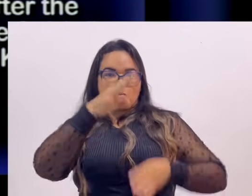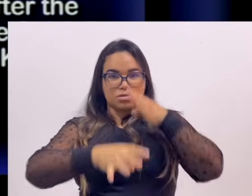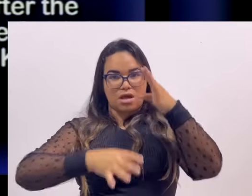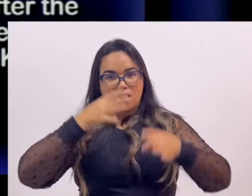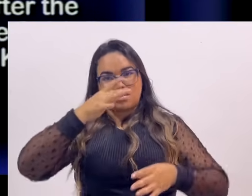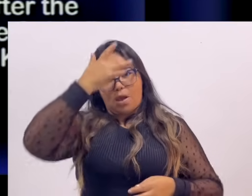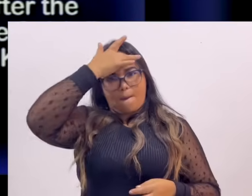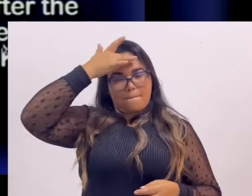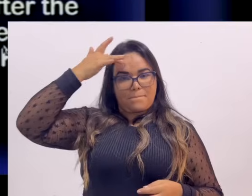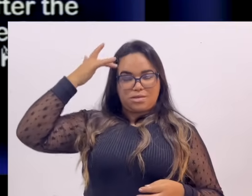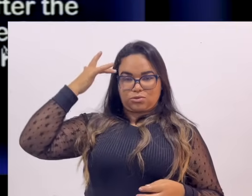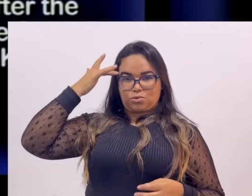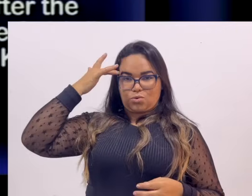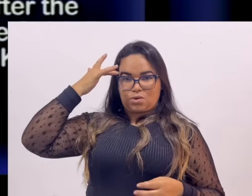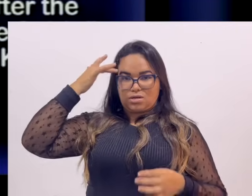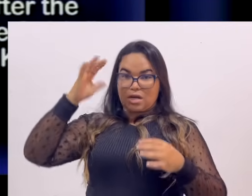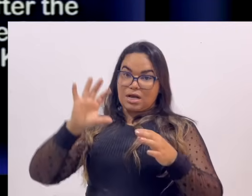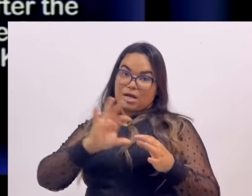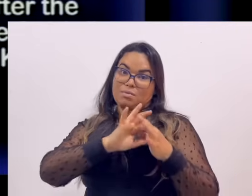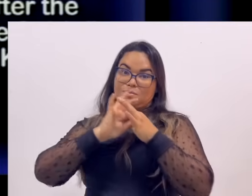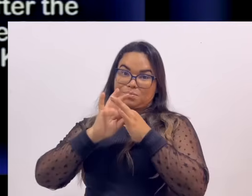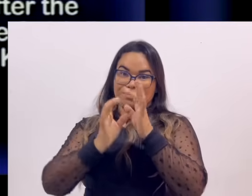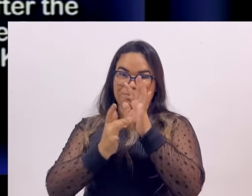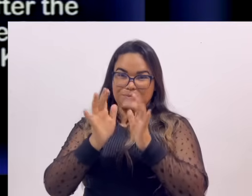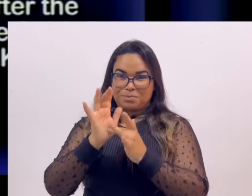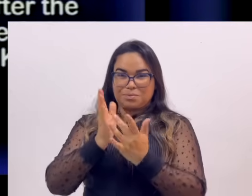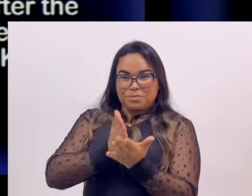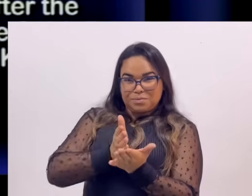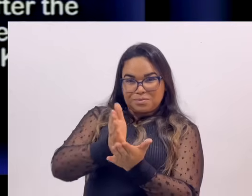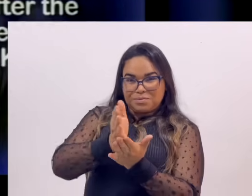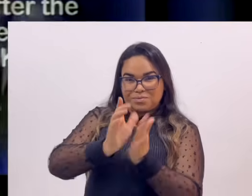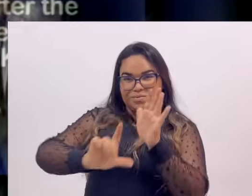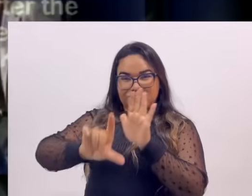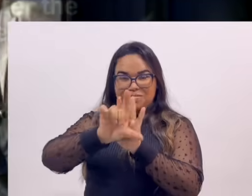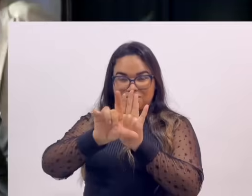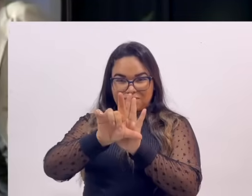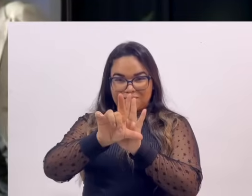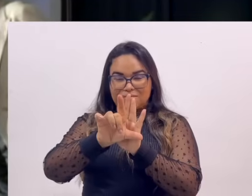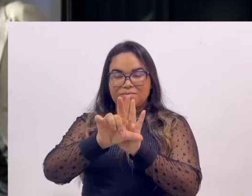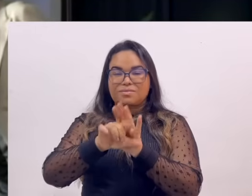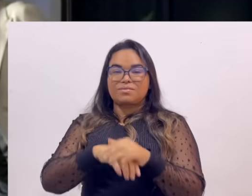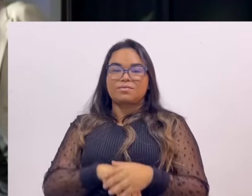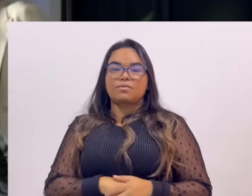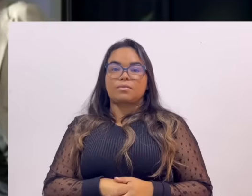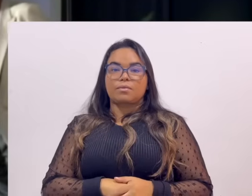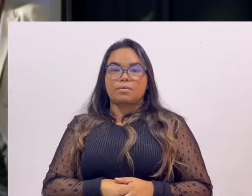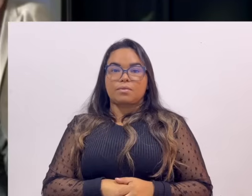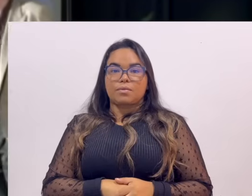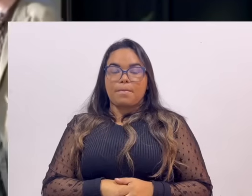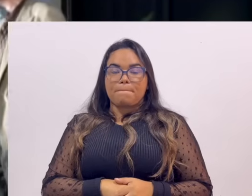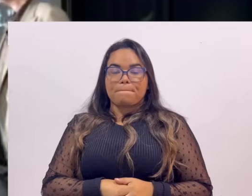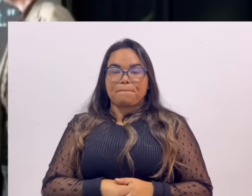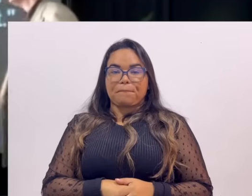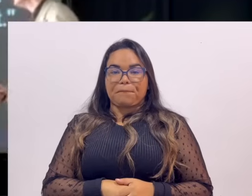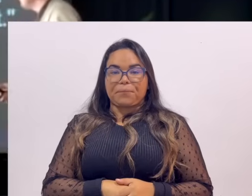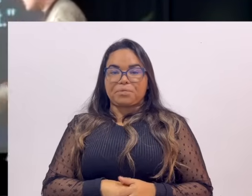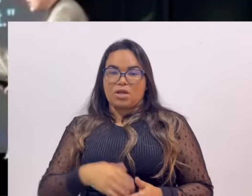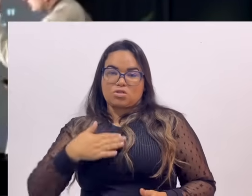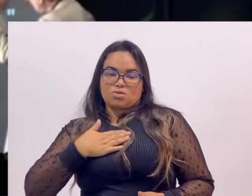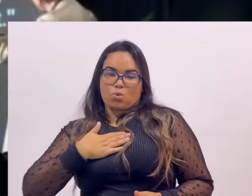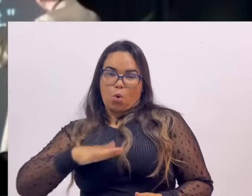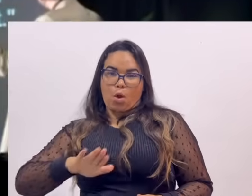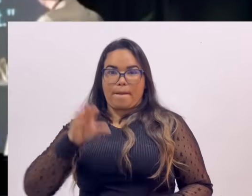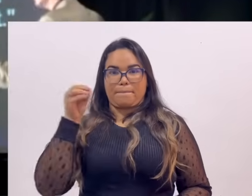Cristo Jesus, que não andam segundo a carne, mas segundo o Espírito. O Espírito gosta do pecado? Não.